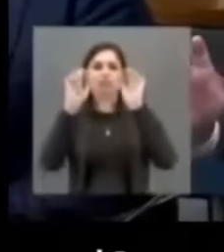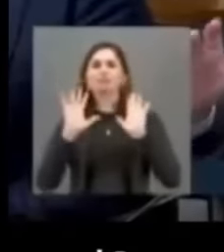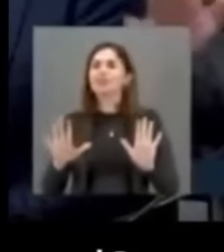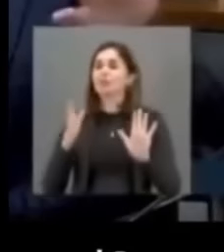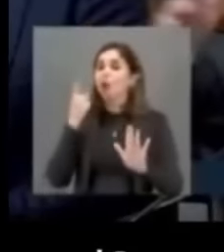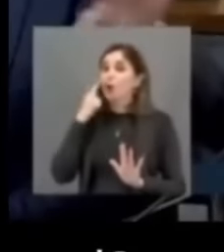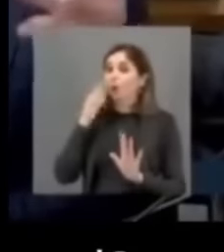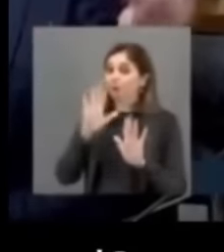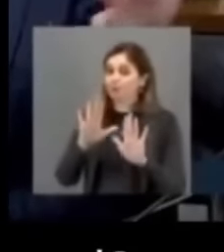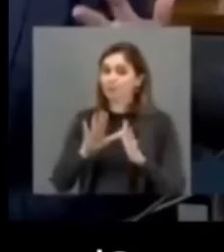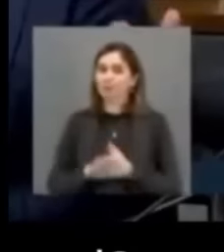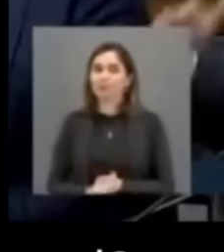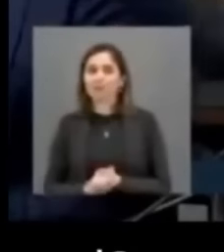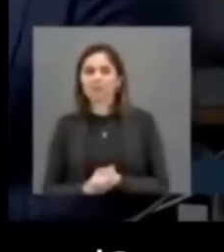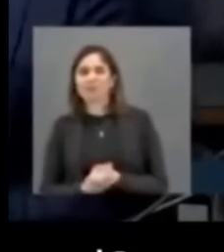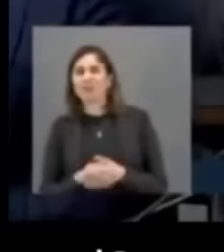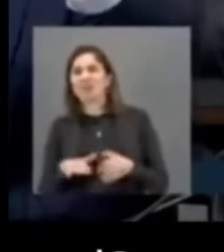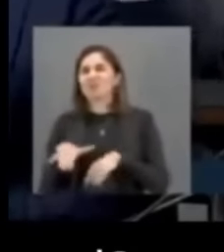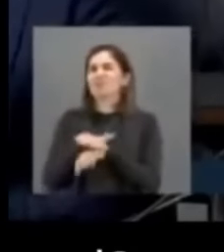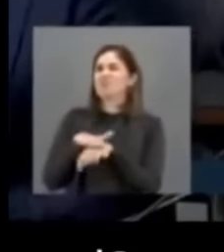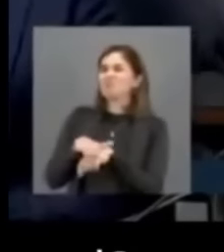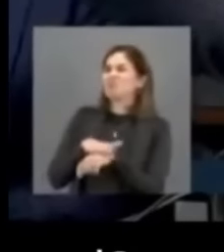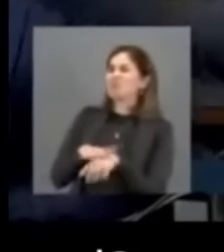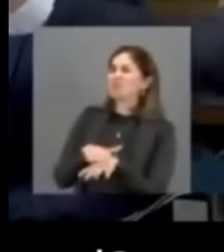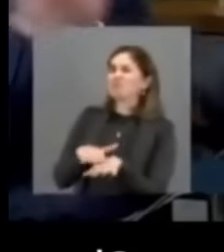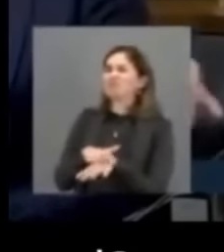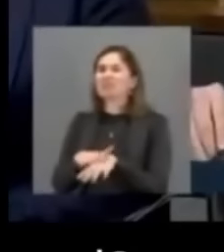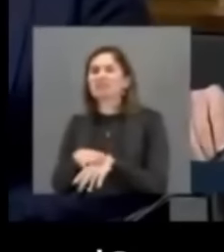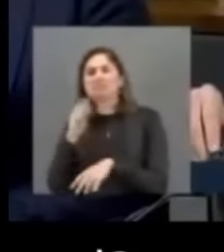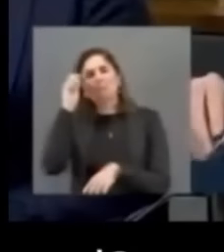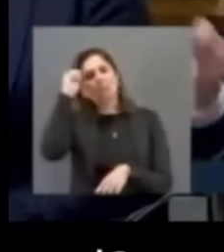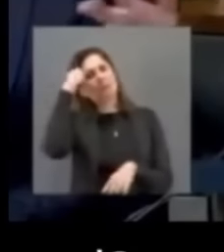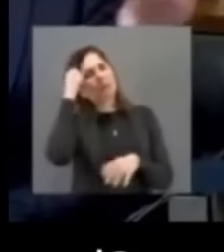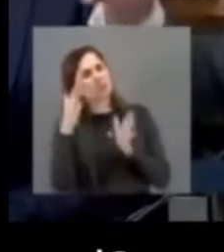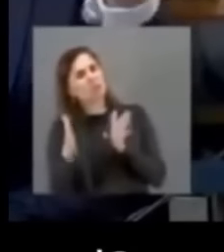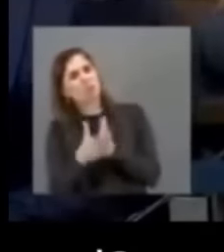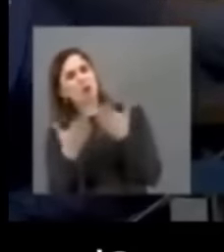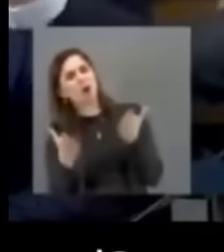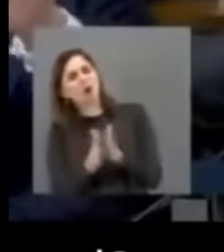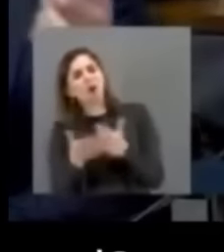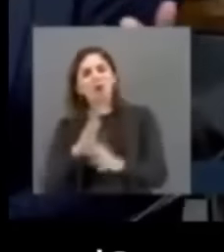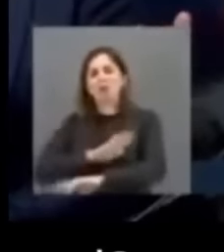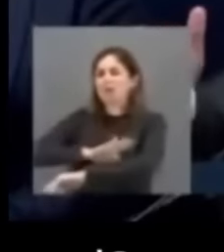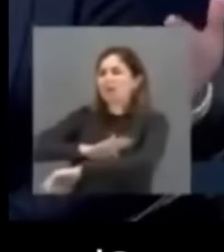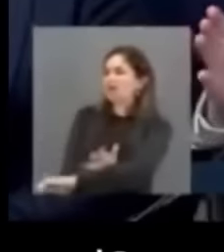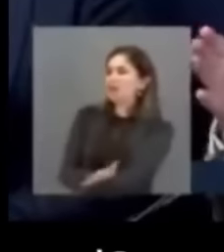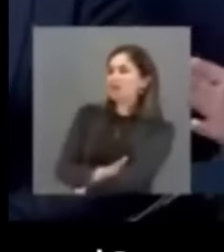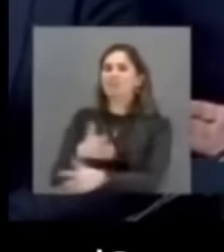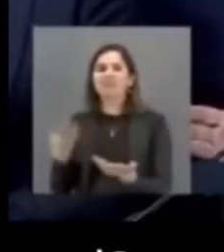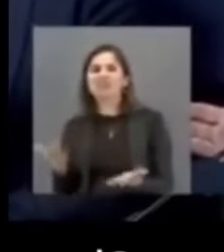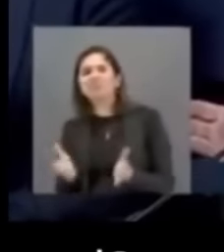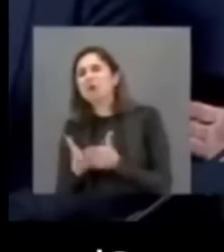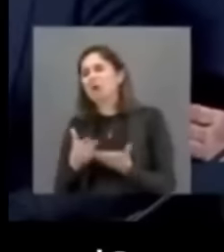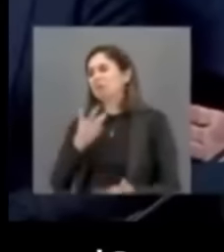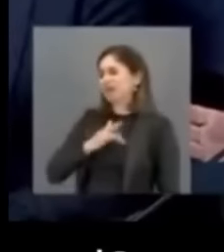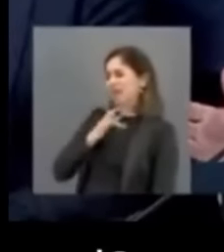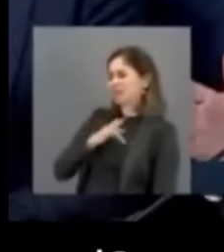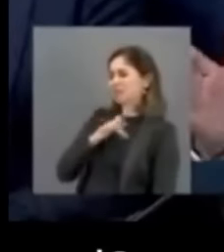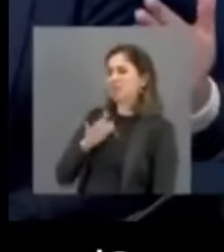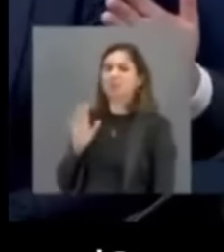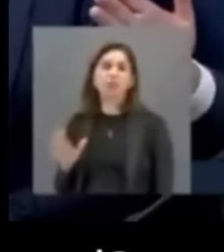senap se eu não me engano que tem faz um levantamento de informações ã penitenciárias